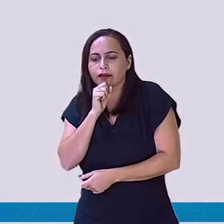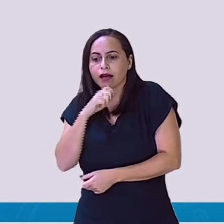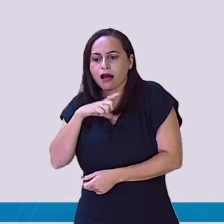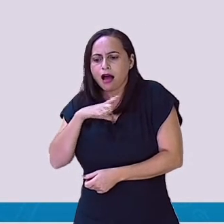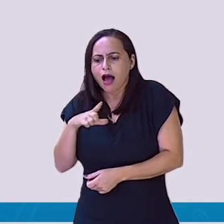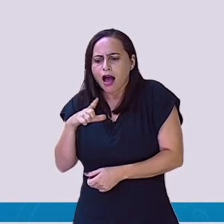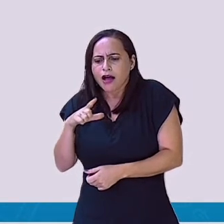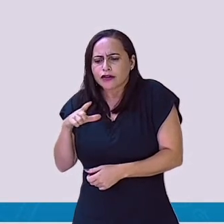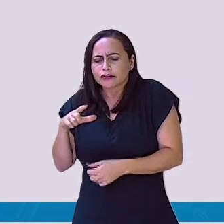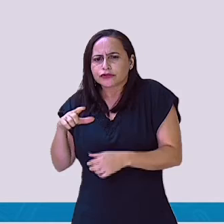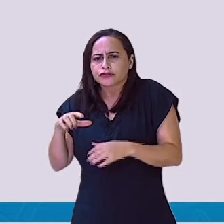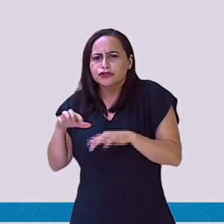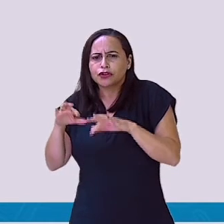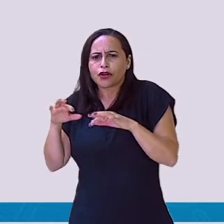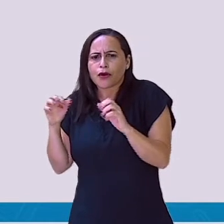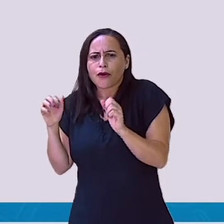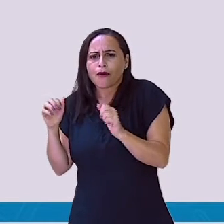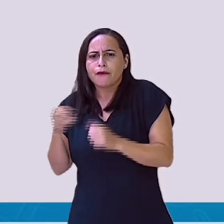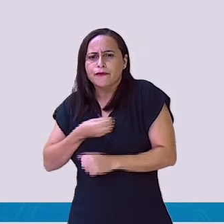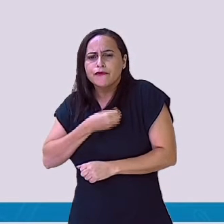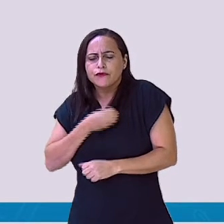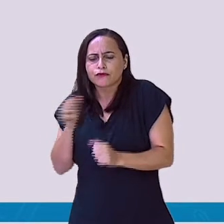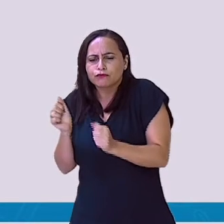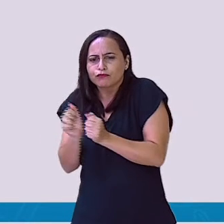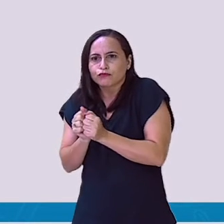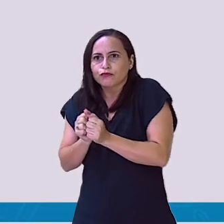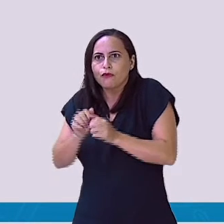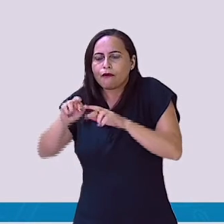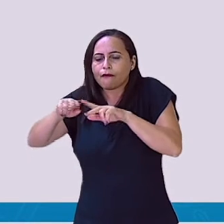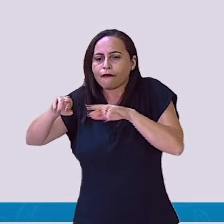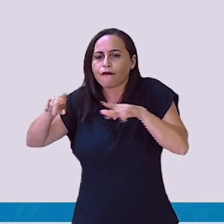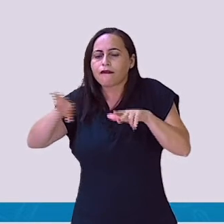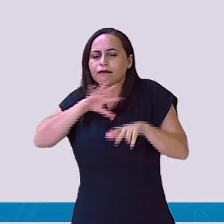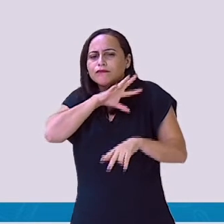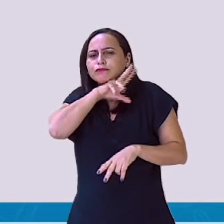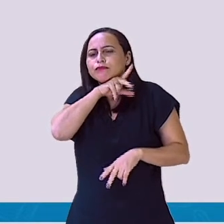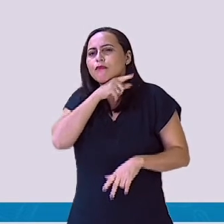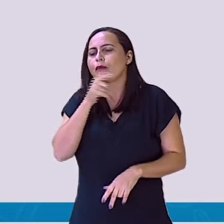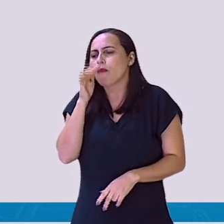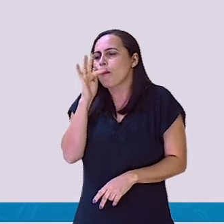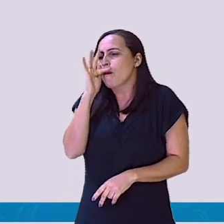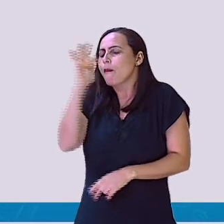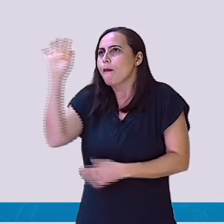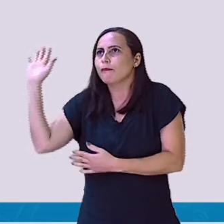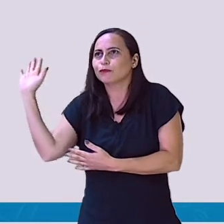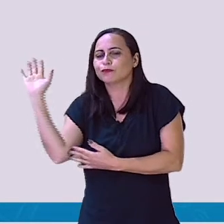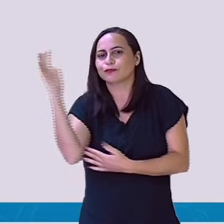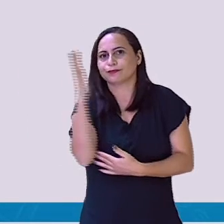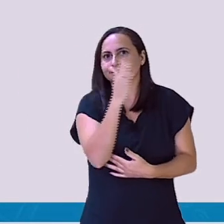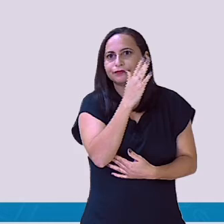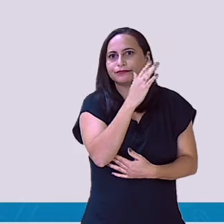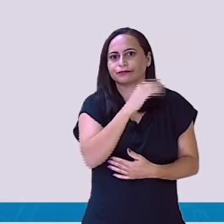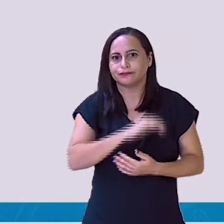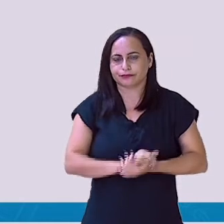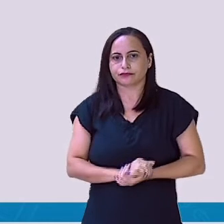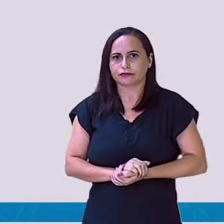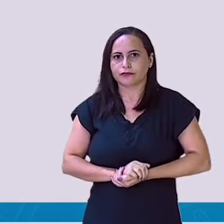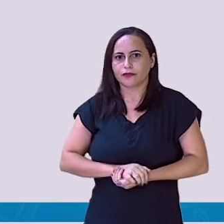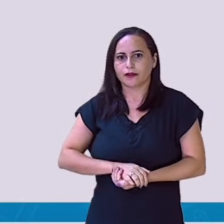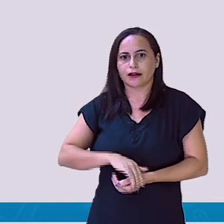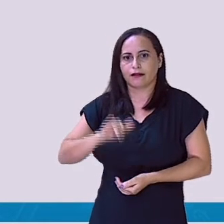plantas, flores, enfim, de todas as coisas lindas que Deus criou. Hilário era o nome de um